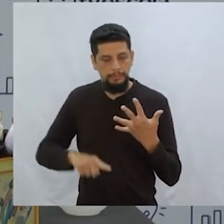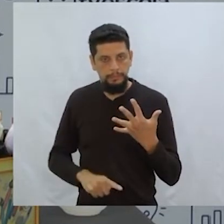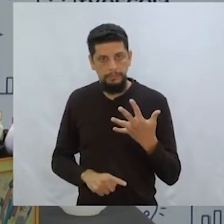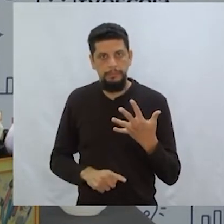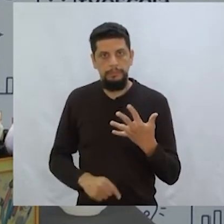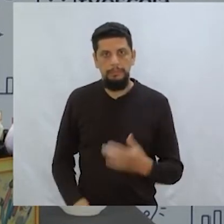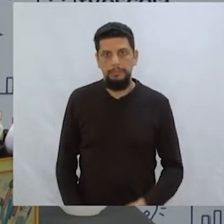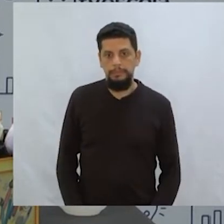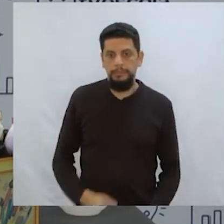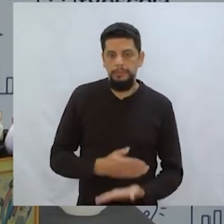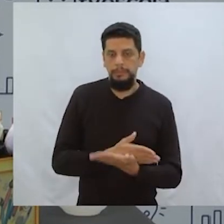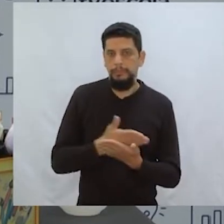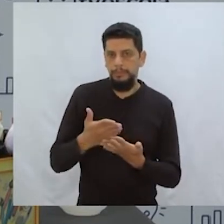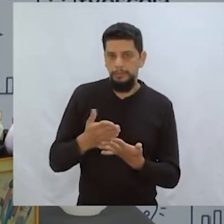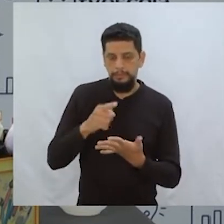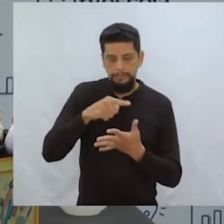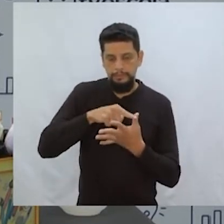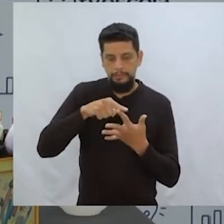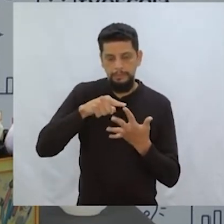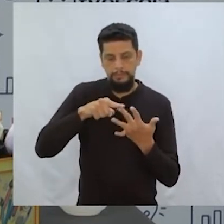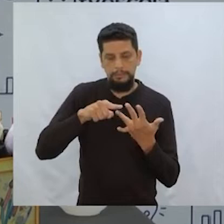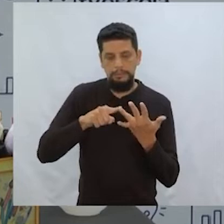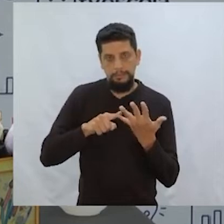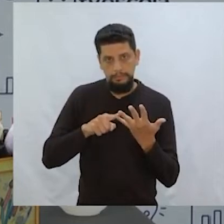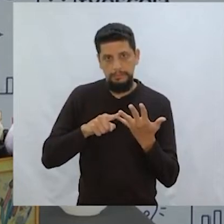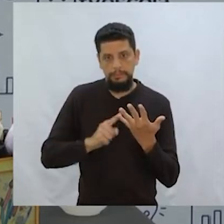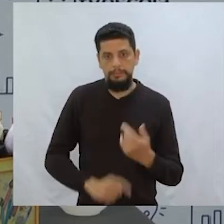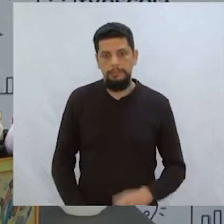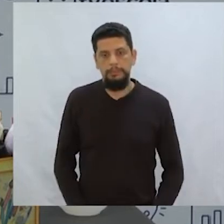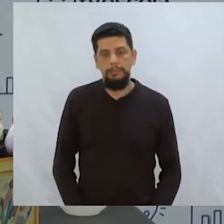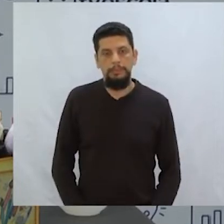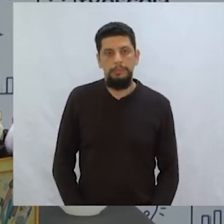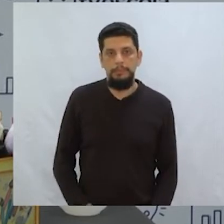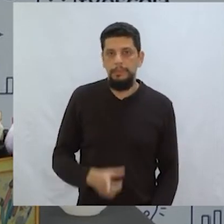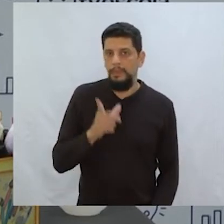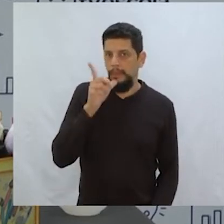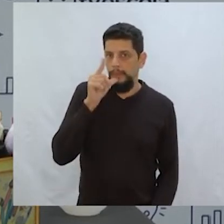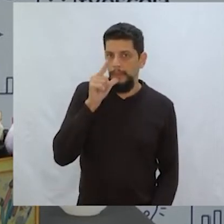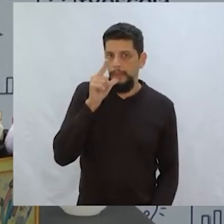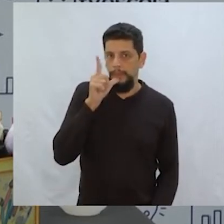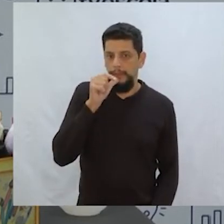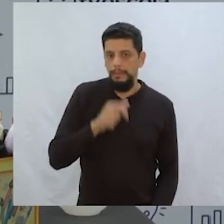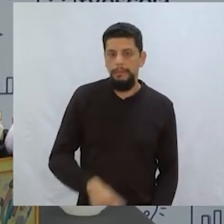1, 2, 3, 4, 5. Vou começar pelos 5 aqui. Vou pegar aqui